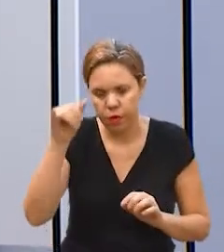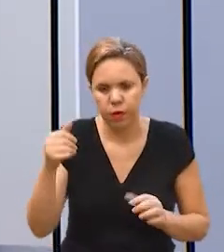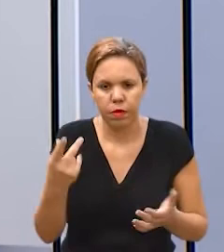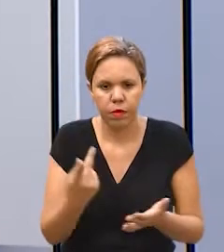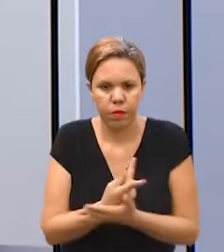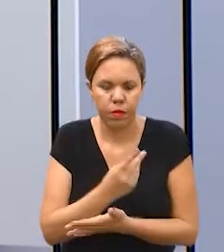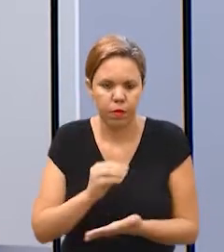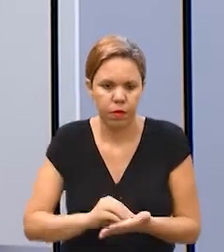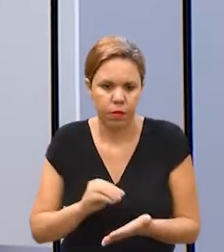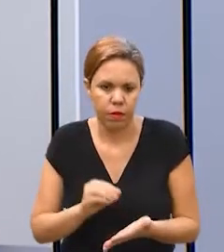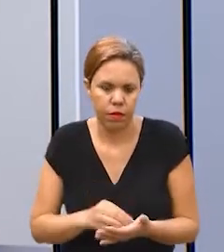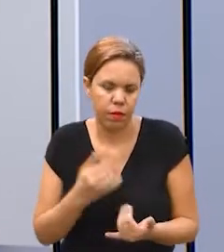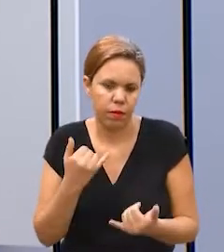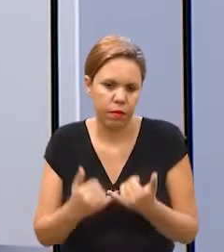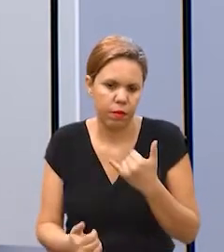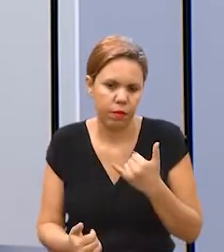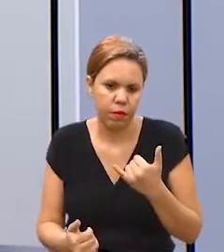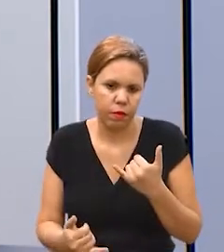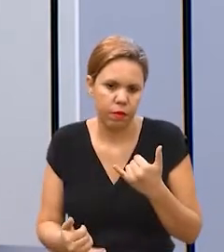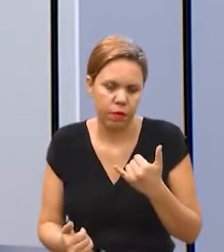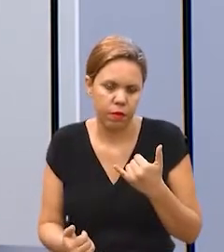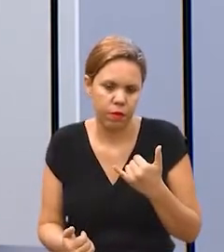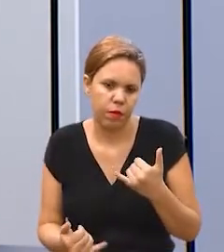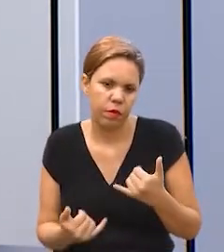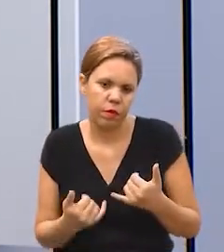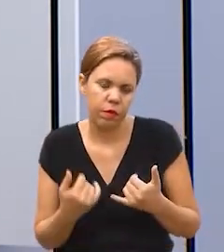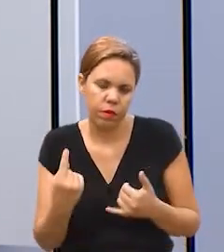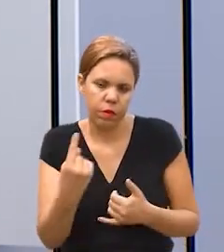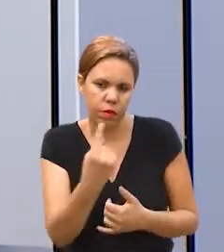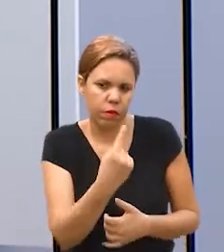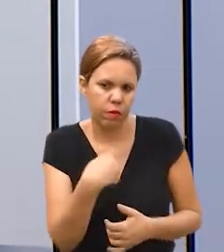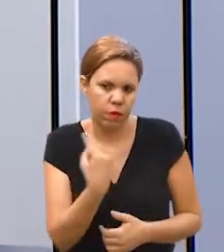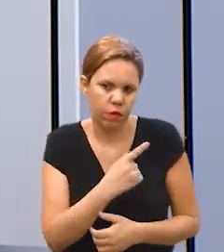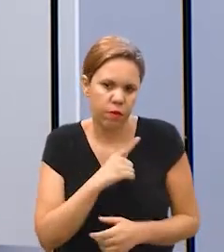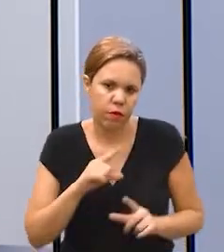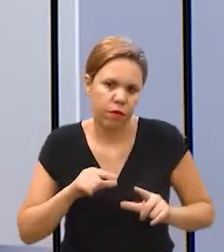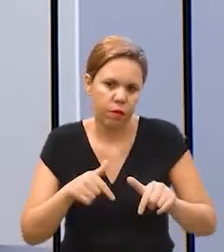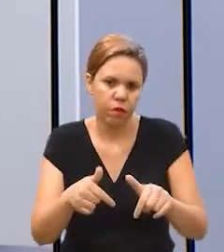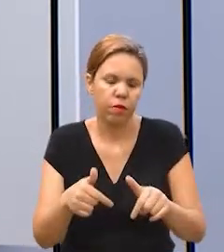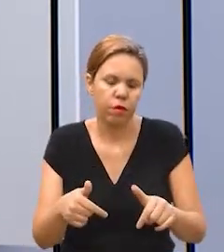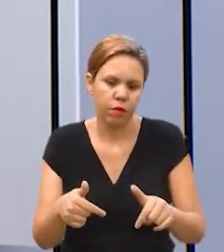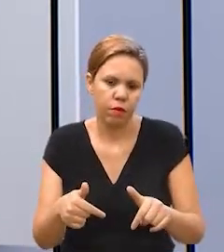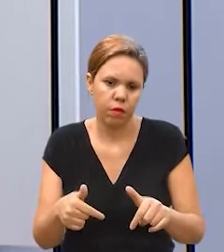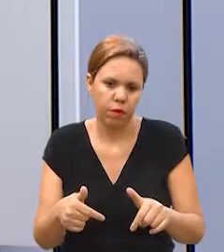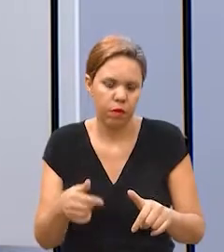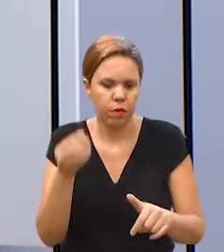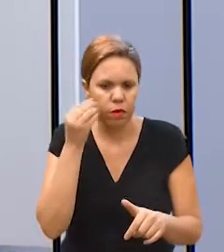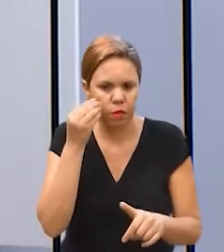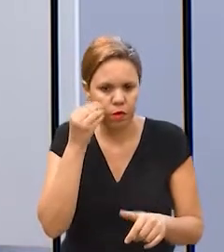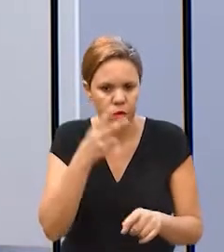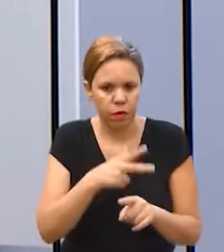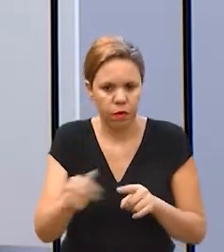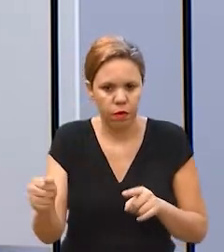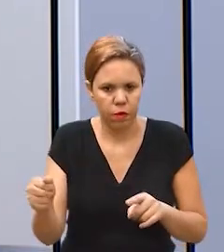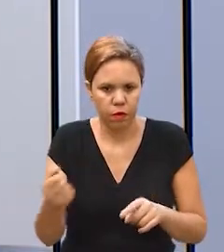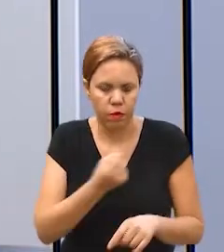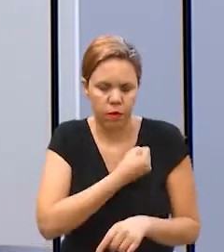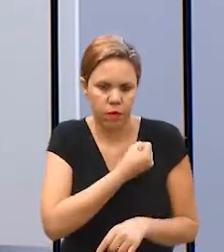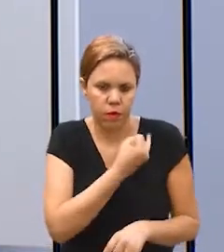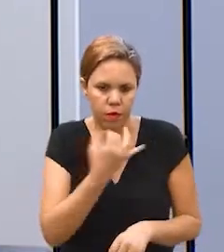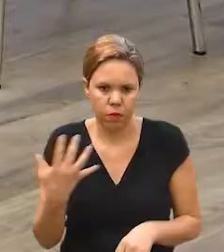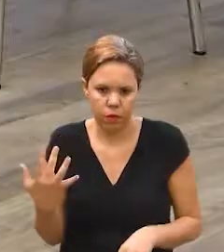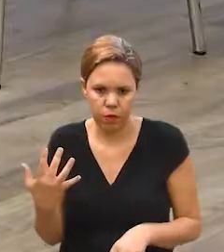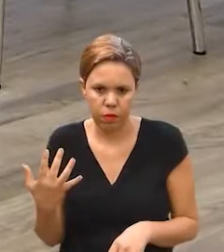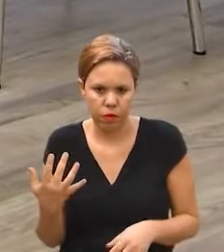que me parecem altos pelas particularidades, mas nós temos que enfrentar para tentar superar esses números que foram, inclusive,